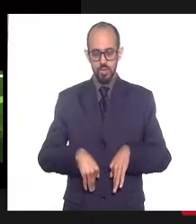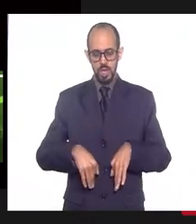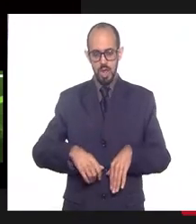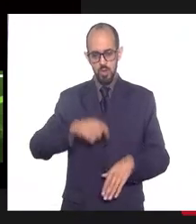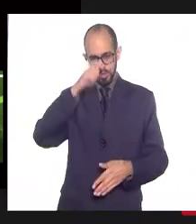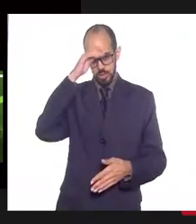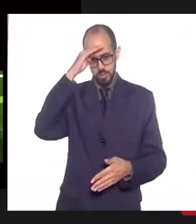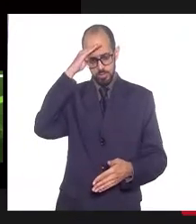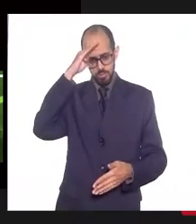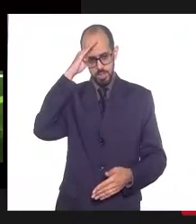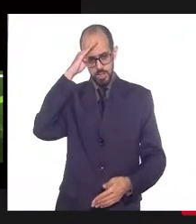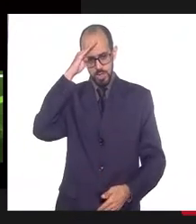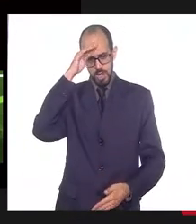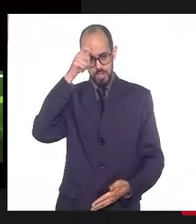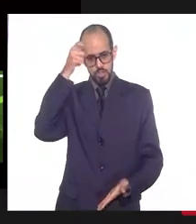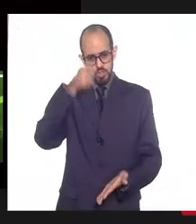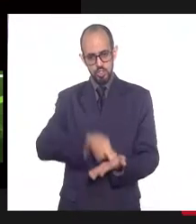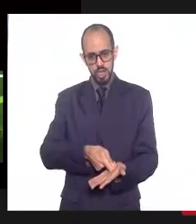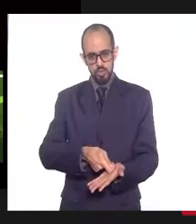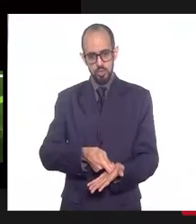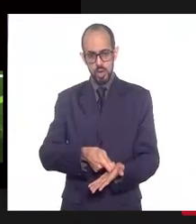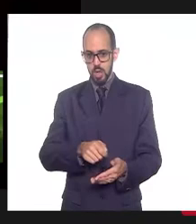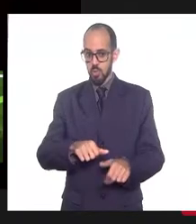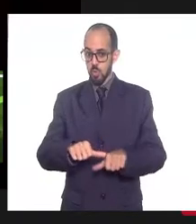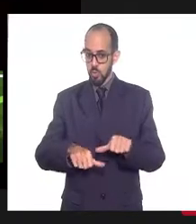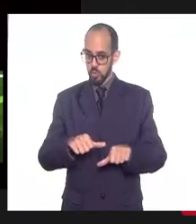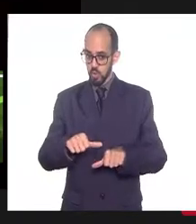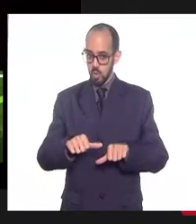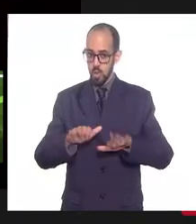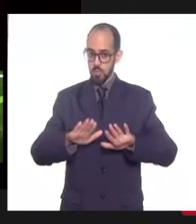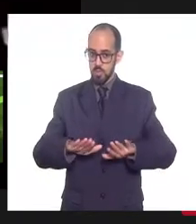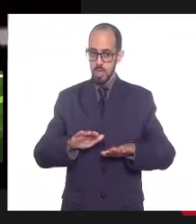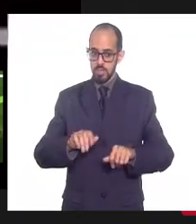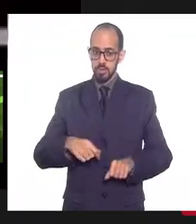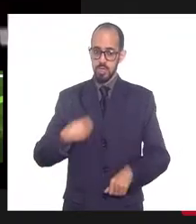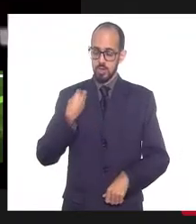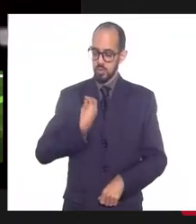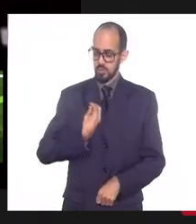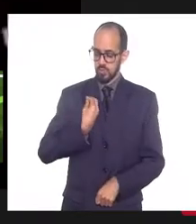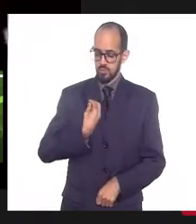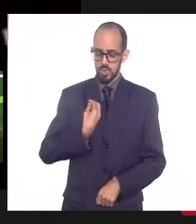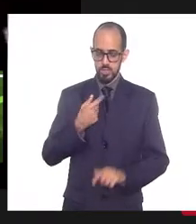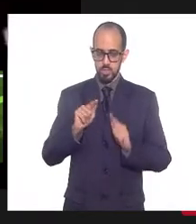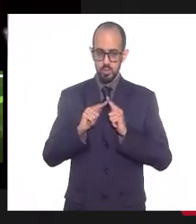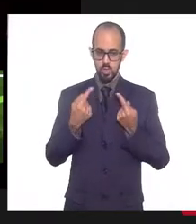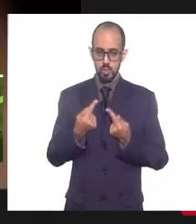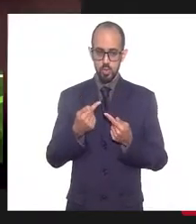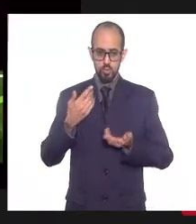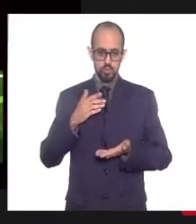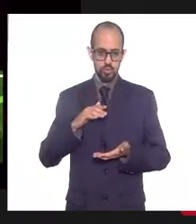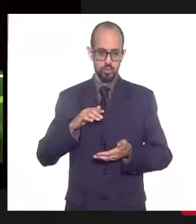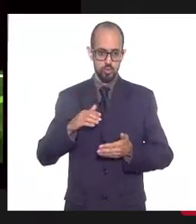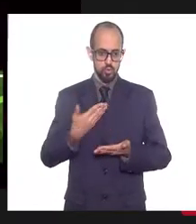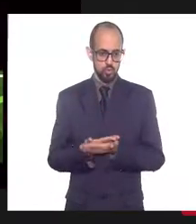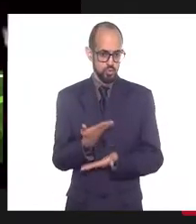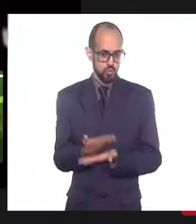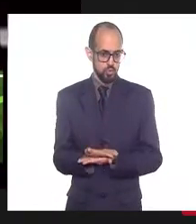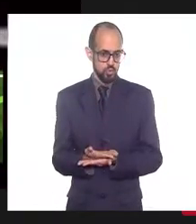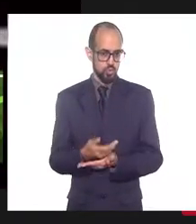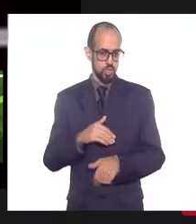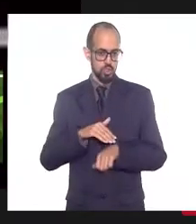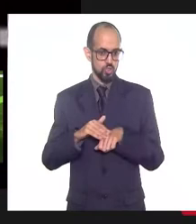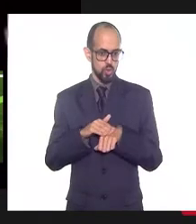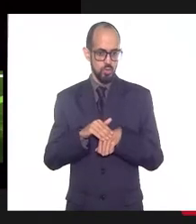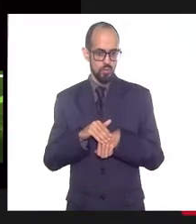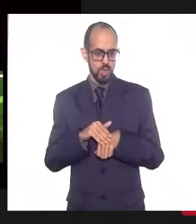quadro mudou, mas aqui, na nossa vivência, no grupo de estudos, que a gente conversa com gente do Brasil